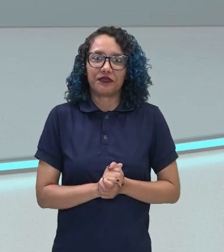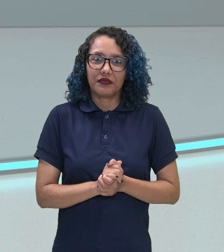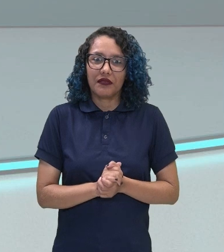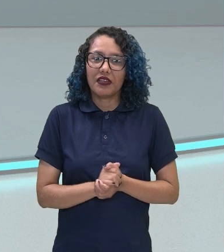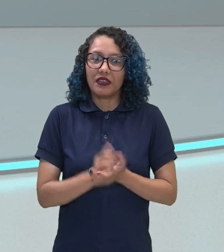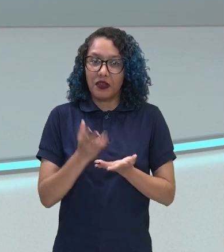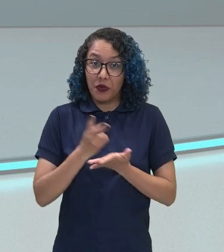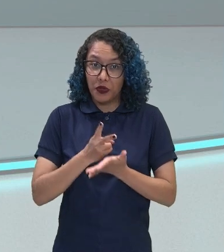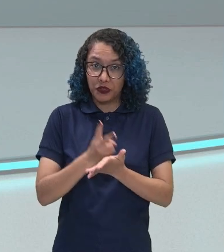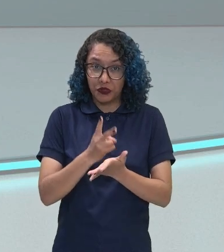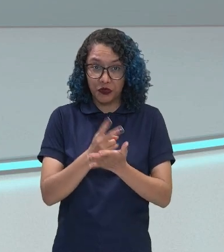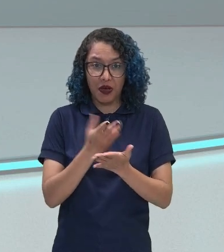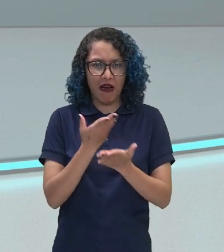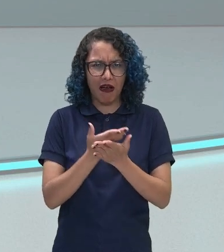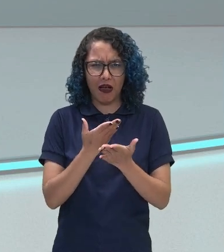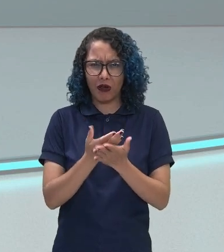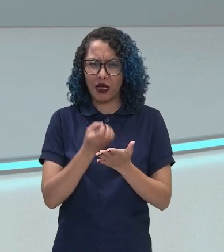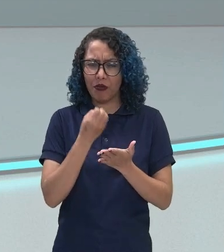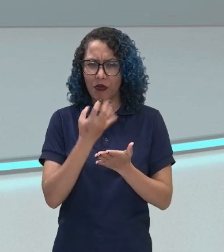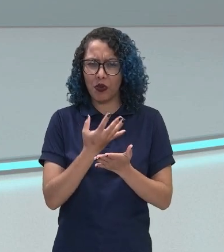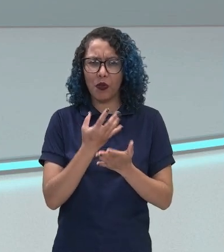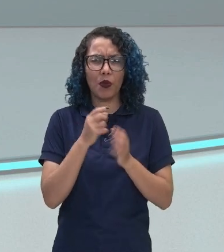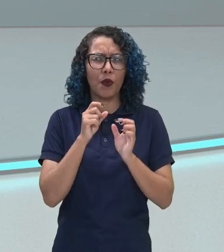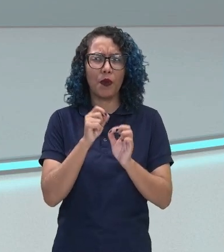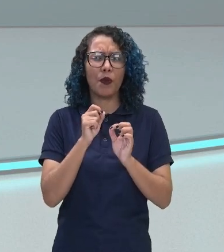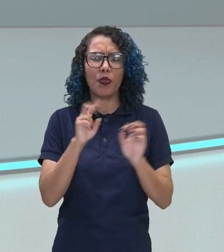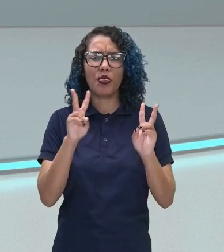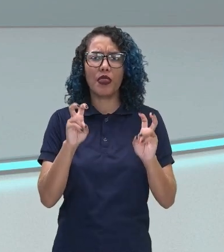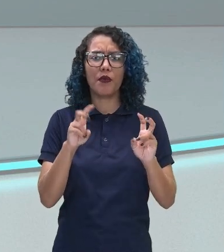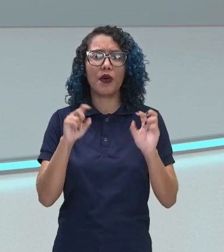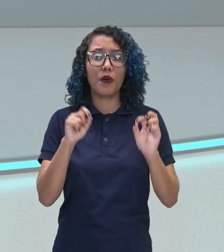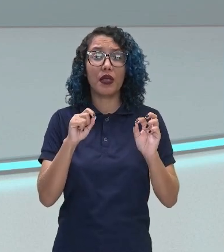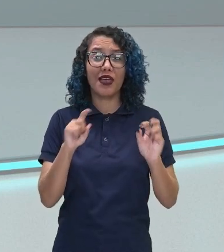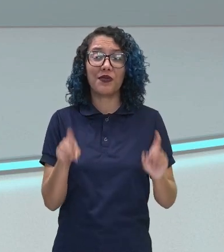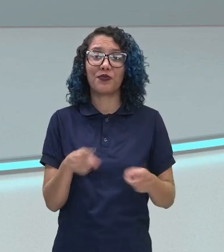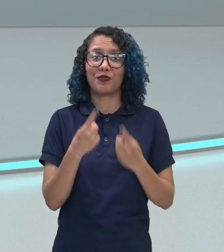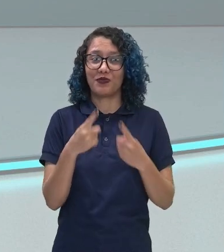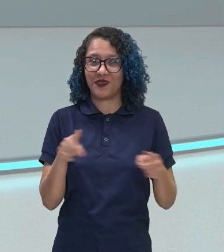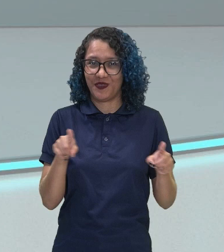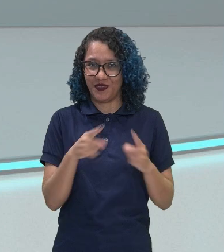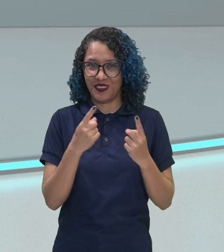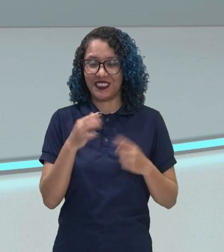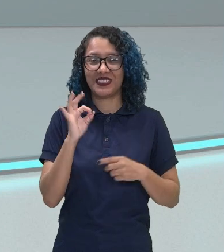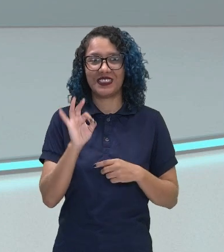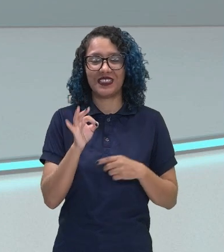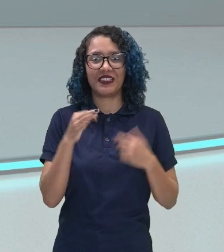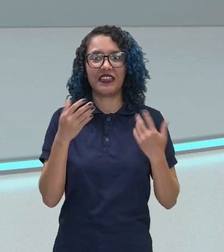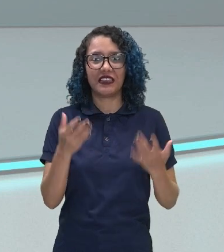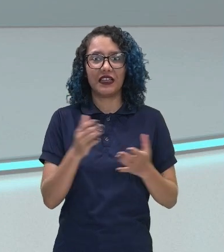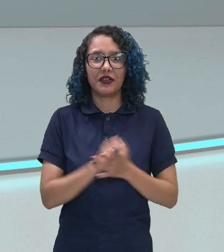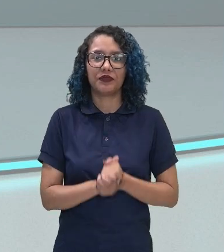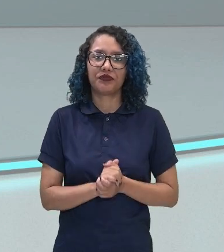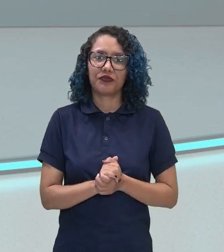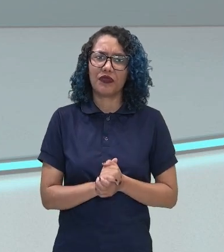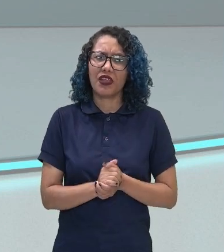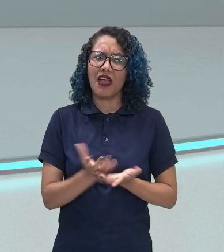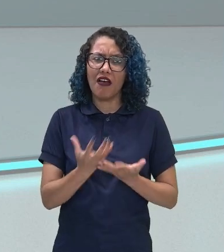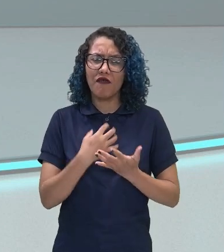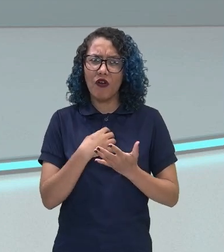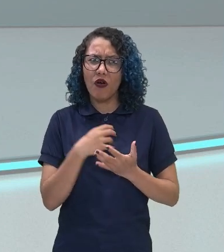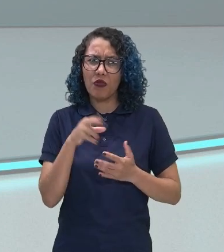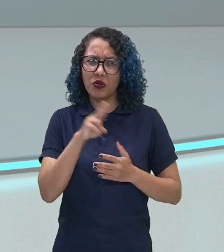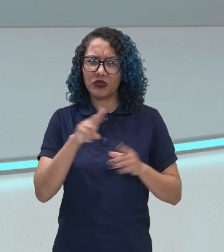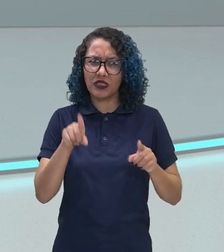mais divertida. Afinal, o nosso assunto de hoje é música. Então, como usamos a música? Como